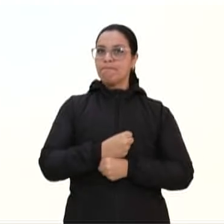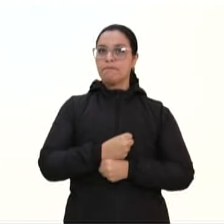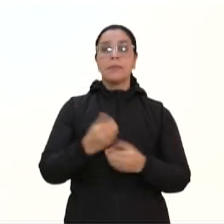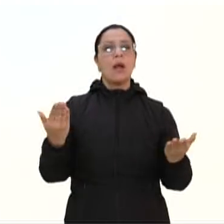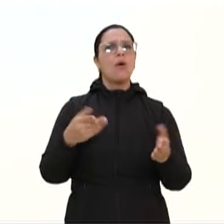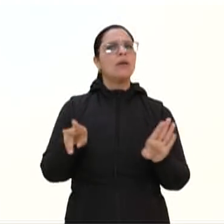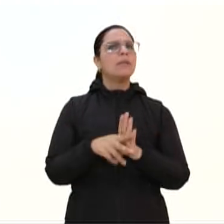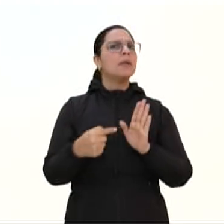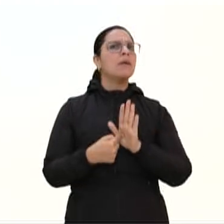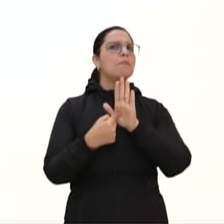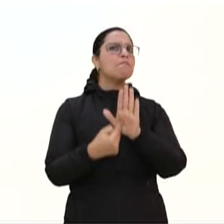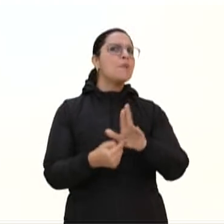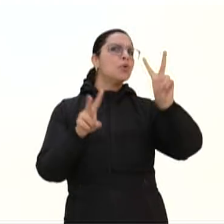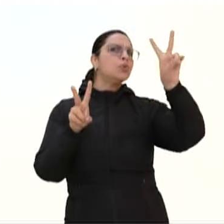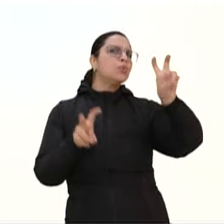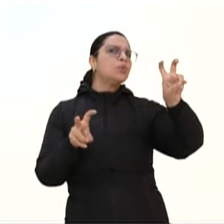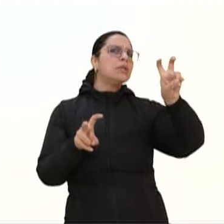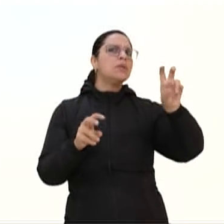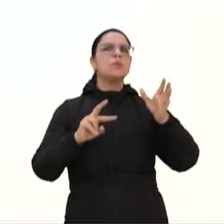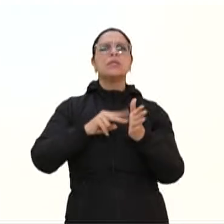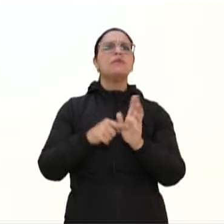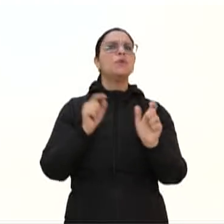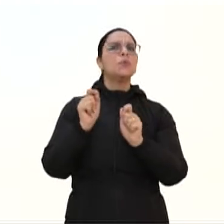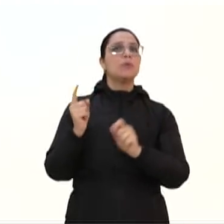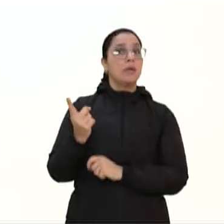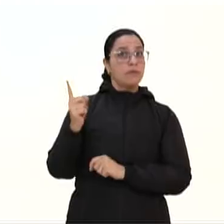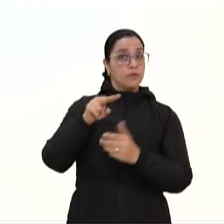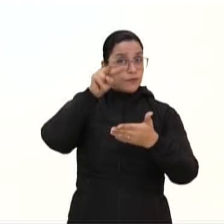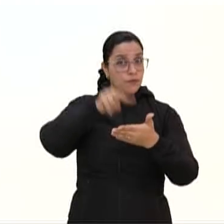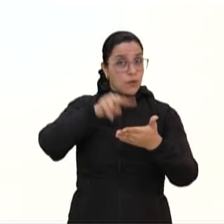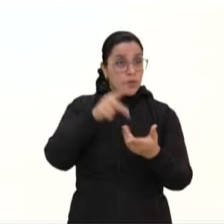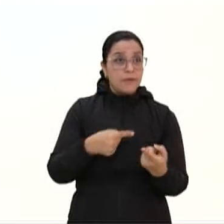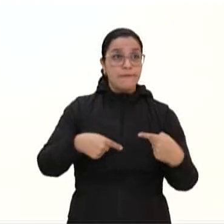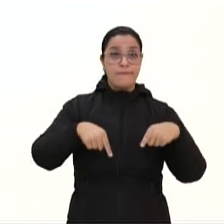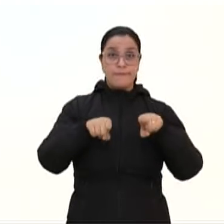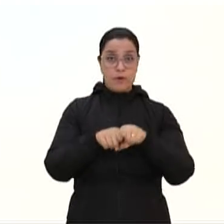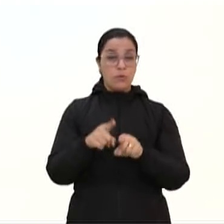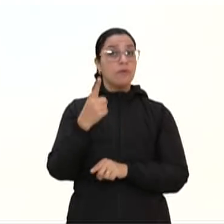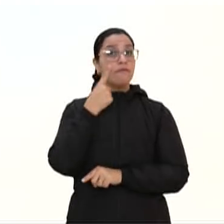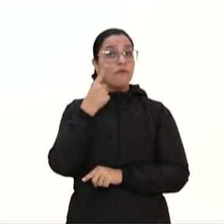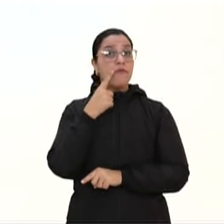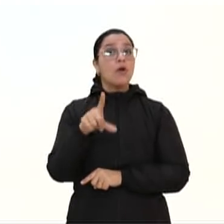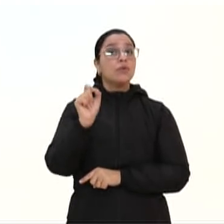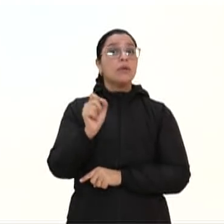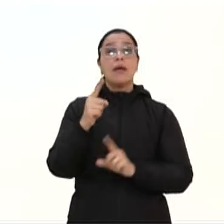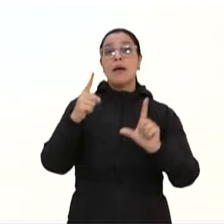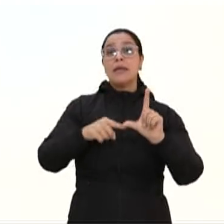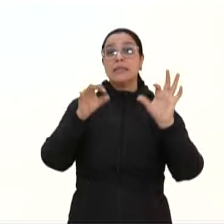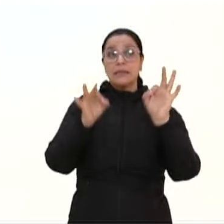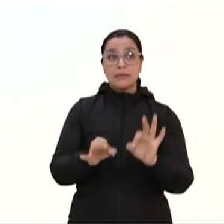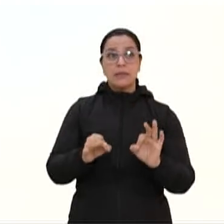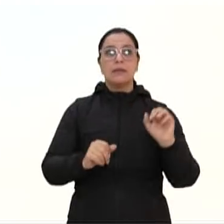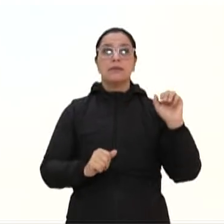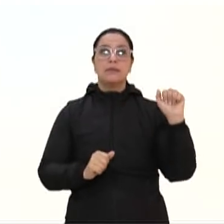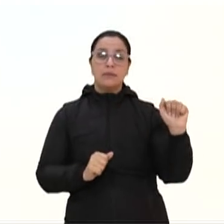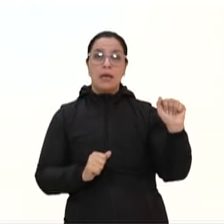Queiroz. Pouco a pouco essa certeza ergueu-se, petrificou-se na minha alma e, como uma coluna